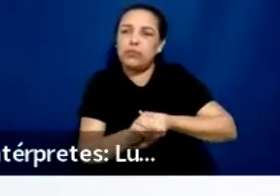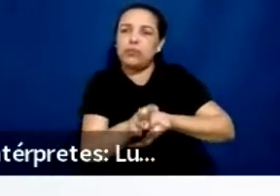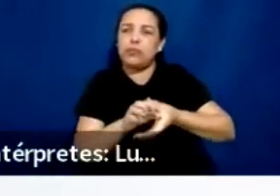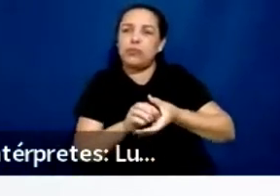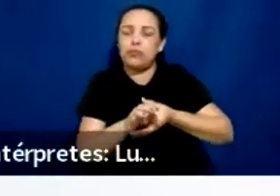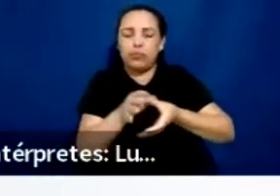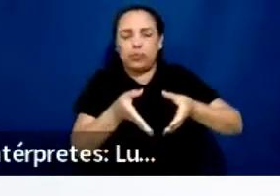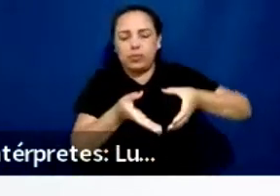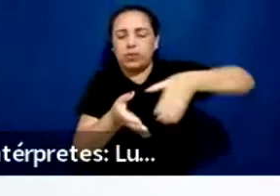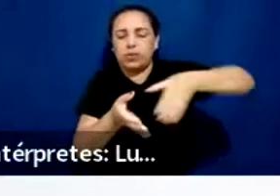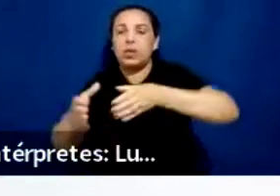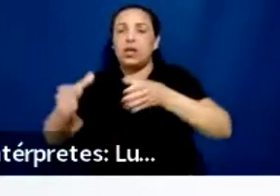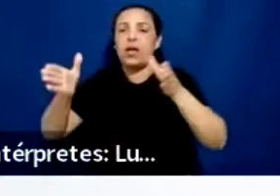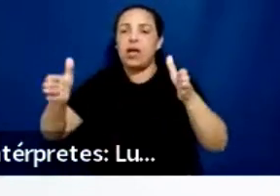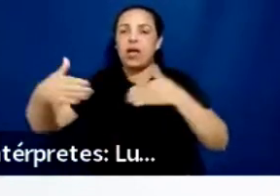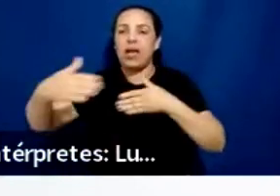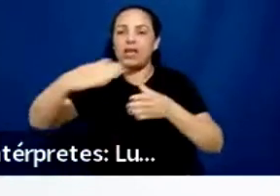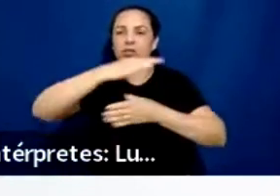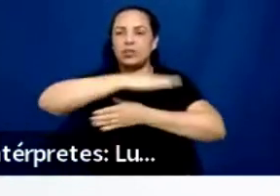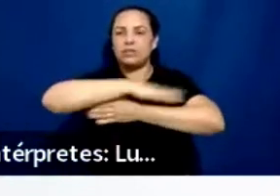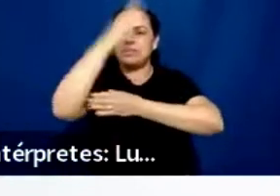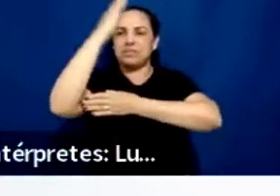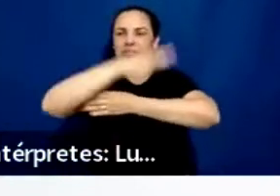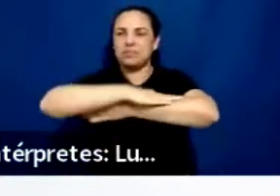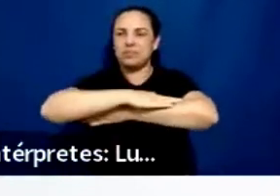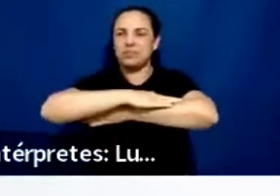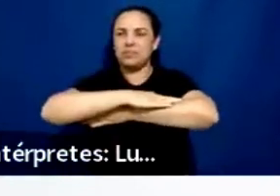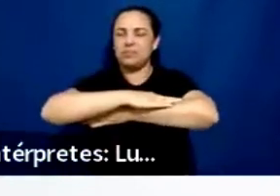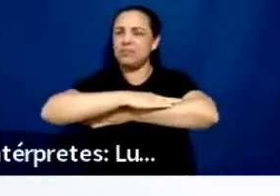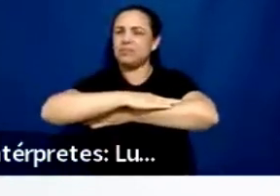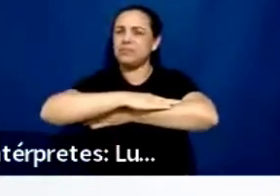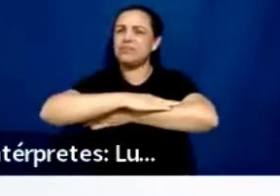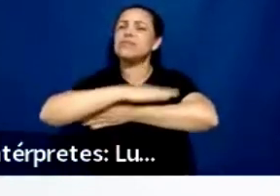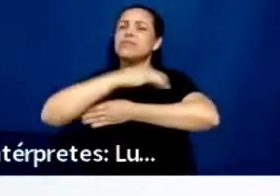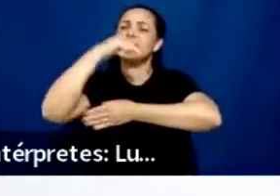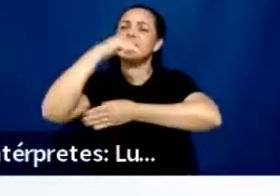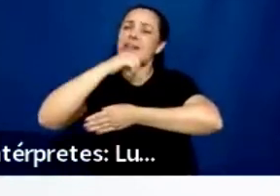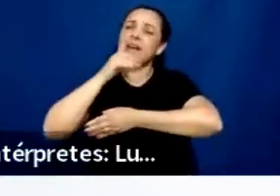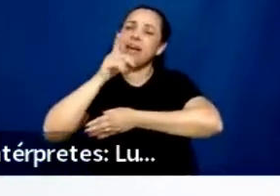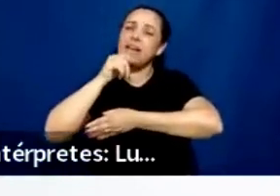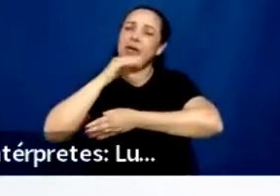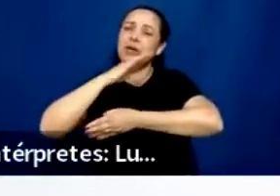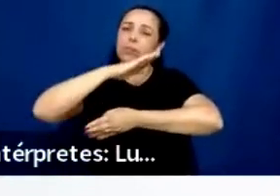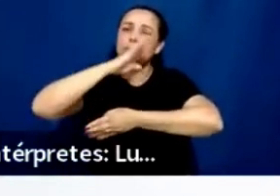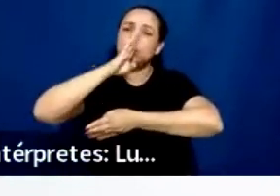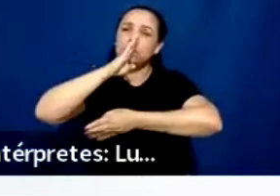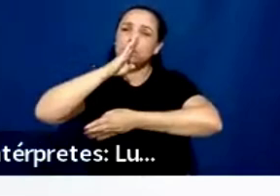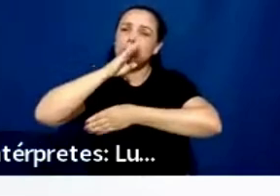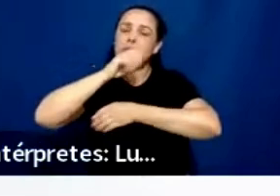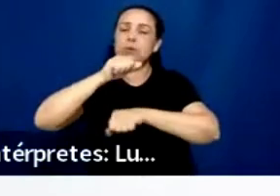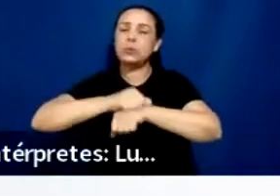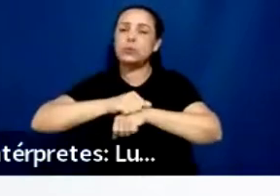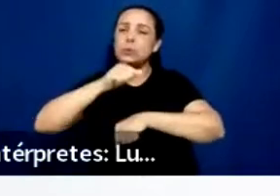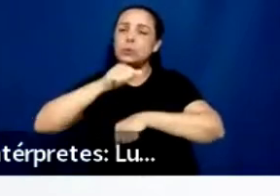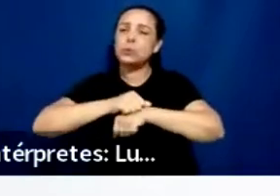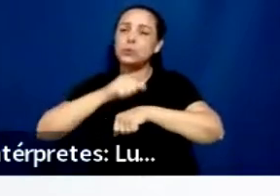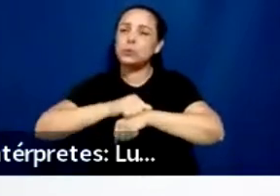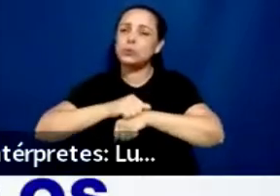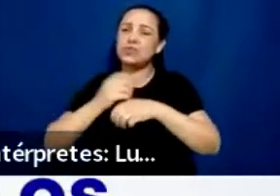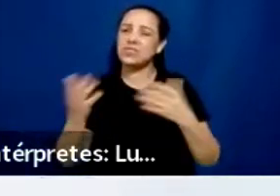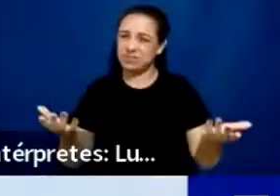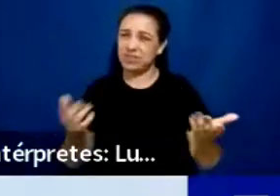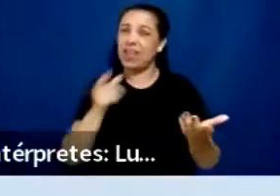pode fazer para trazer de novo a vida para essa água. E é através do processo de expor essa água ao campo